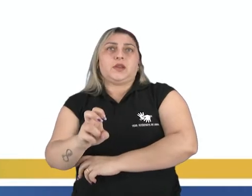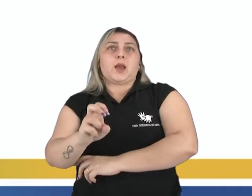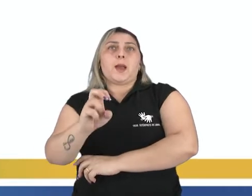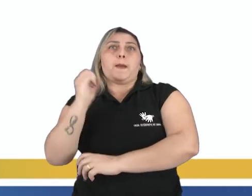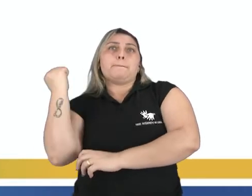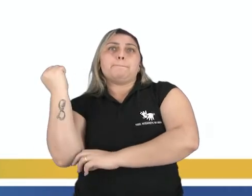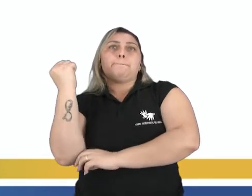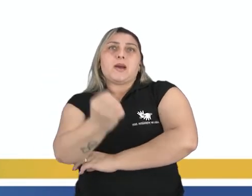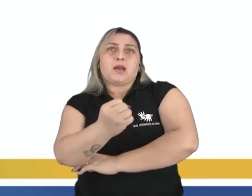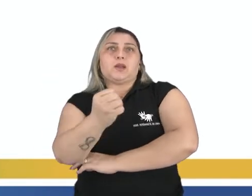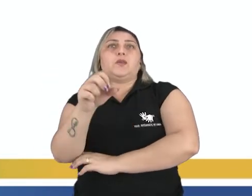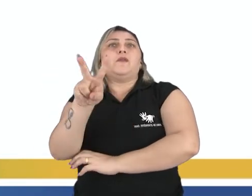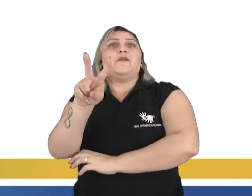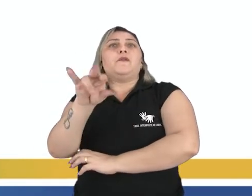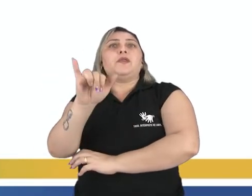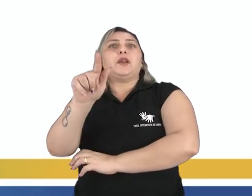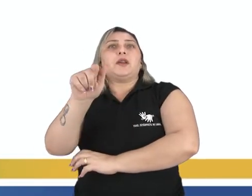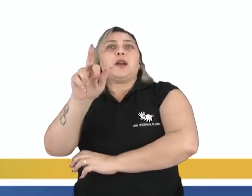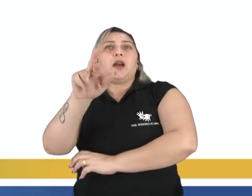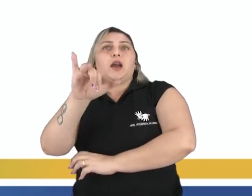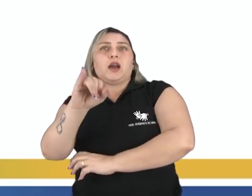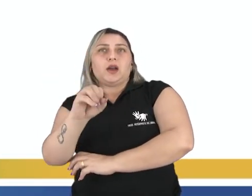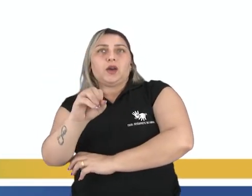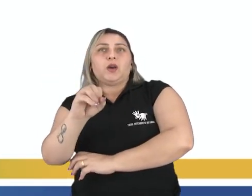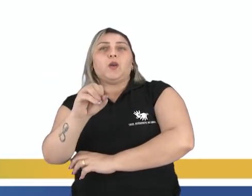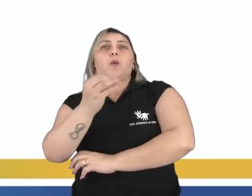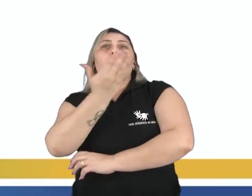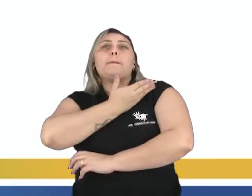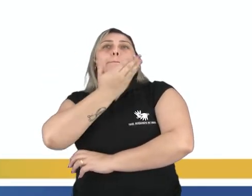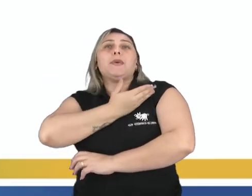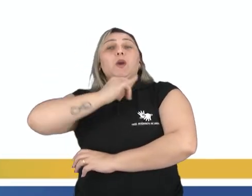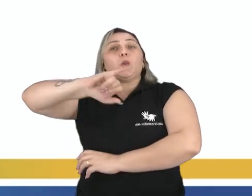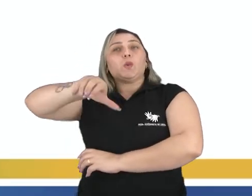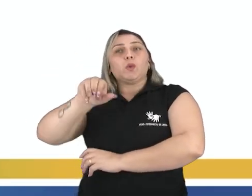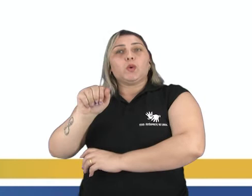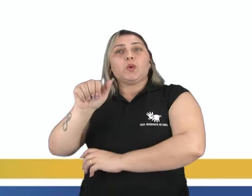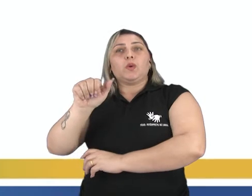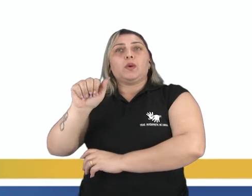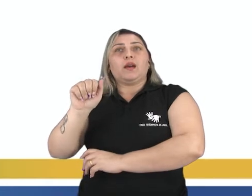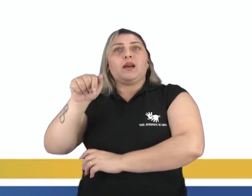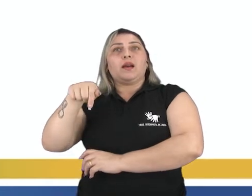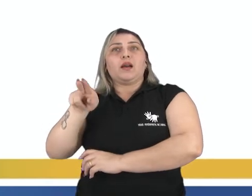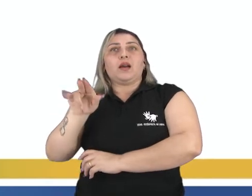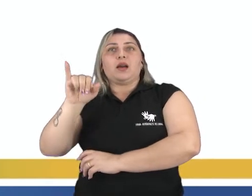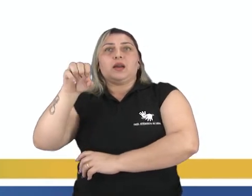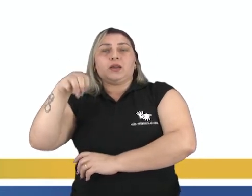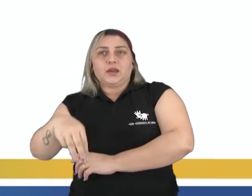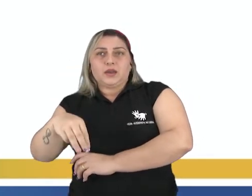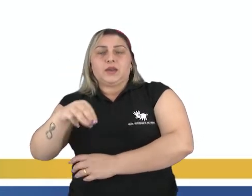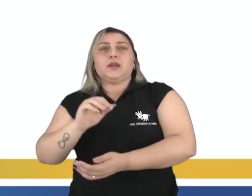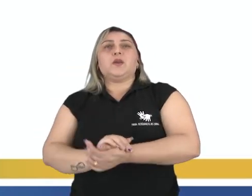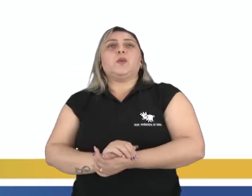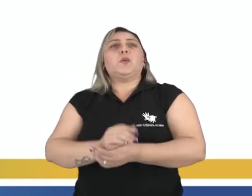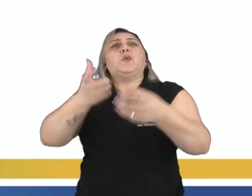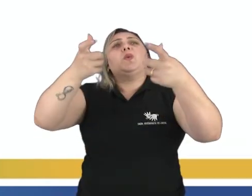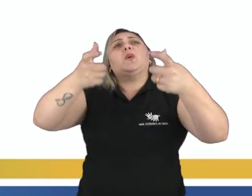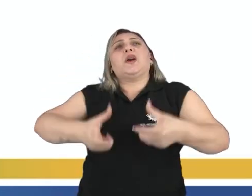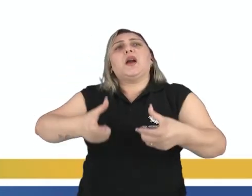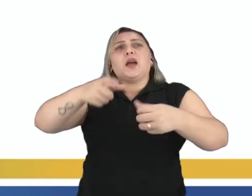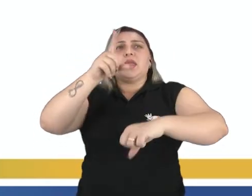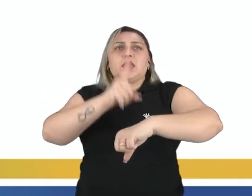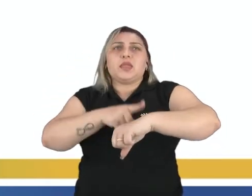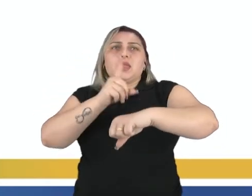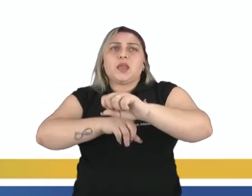matou ontem em Vigário Geral o seu colega Joaquim de Oliveira E aí dentro desses elementos lugar